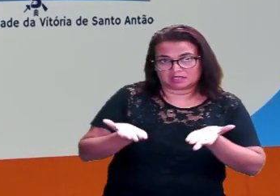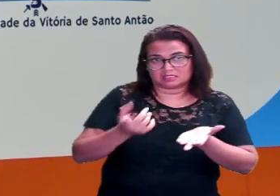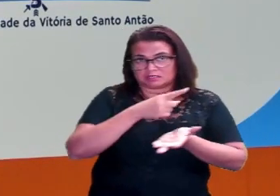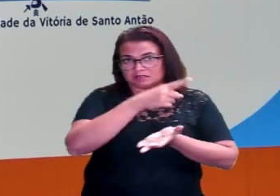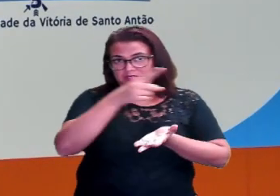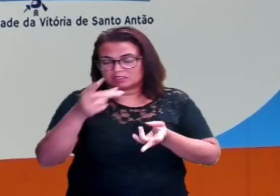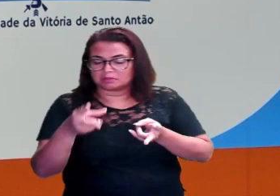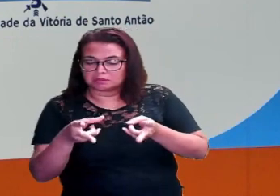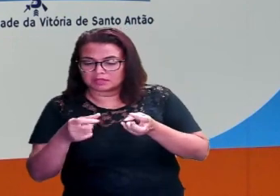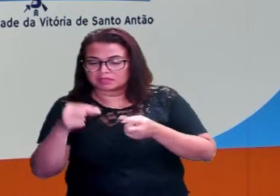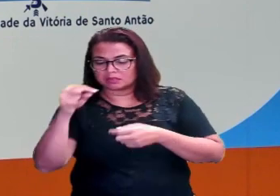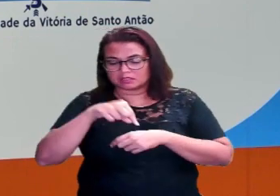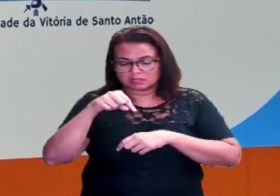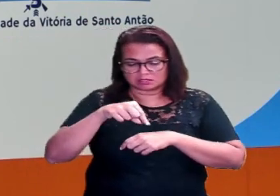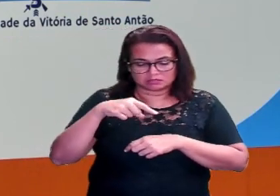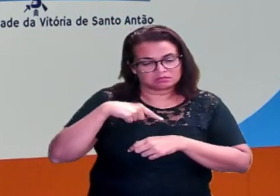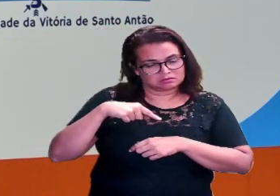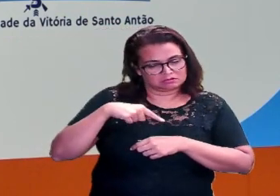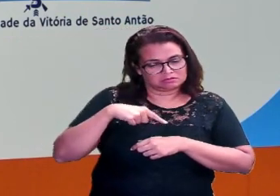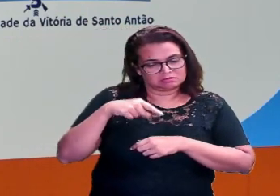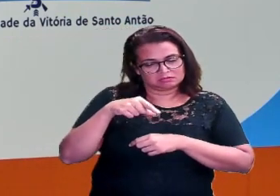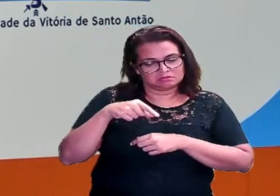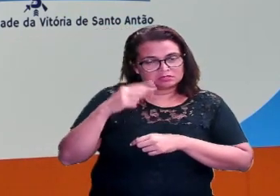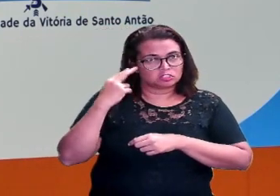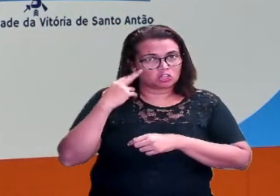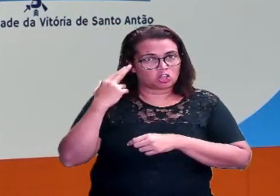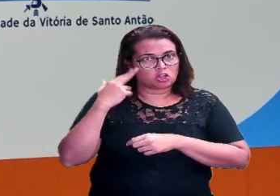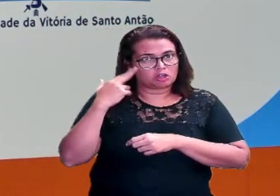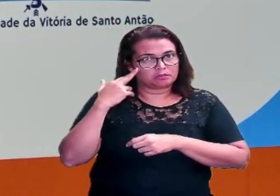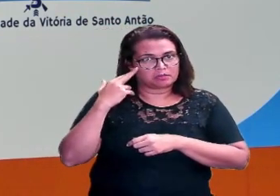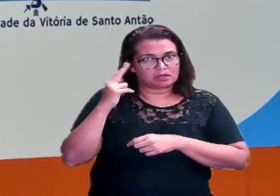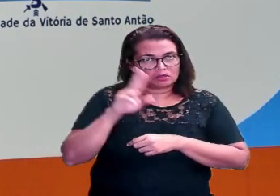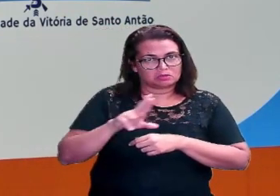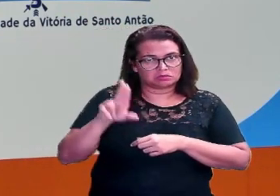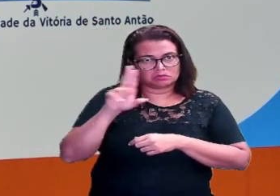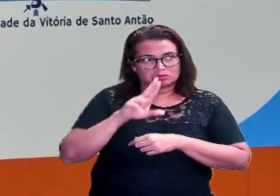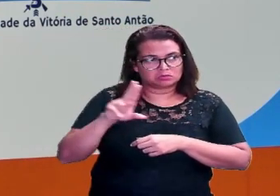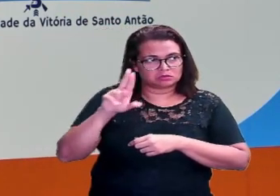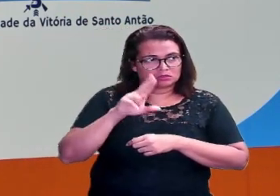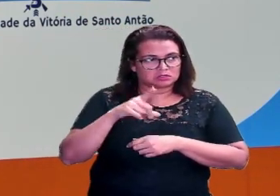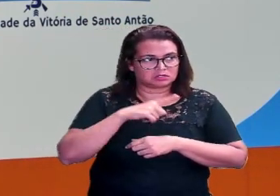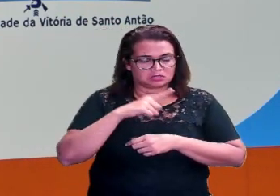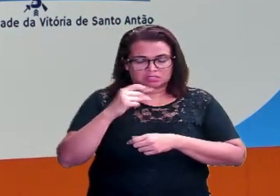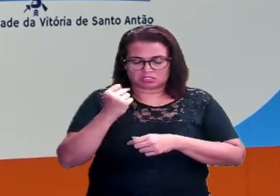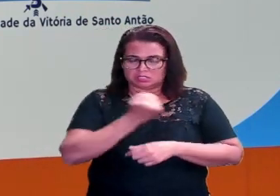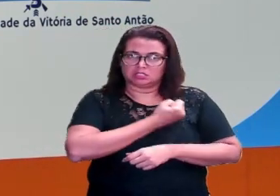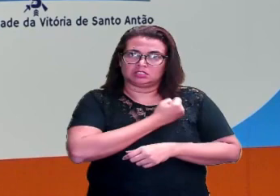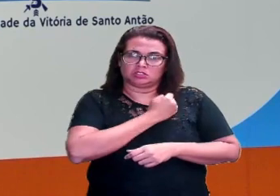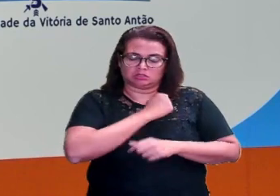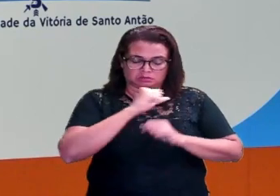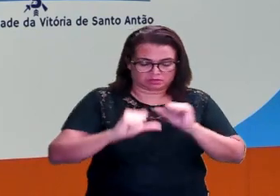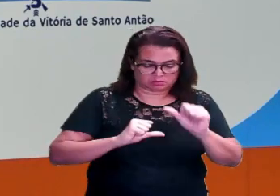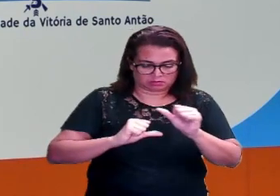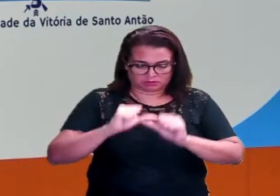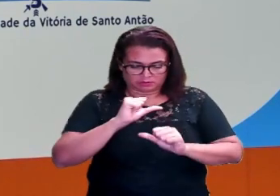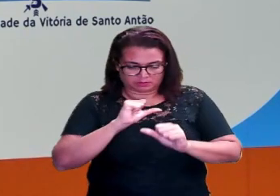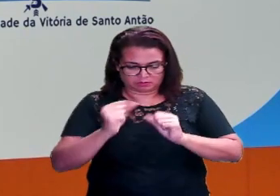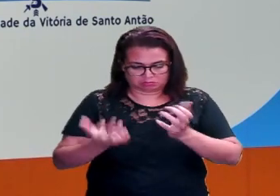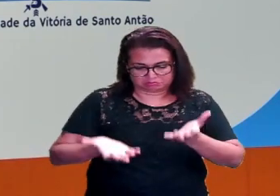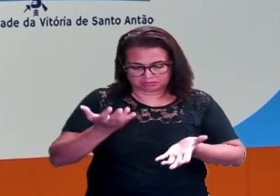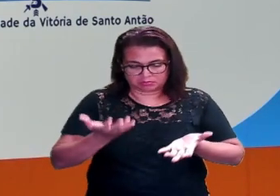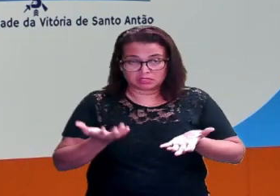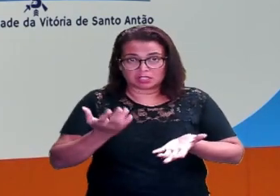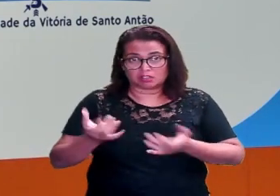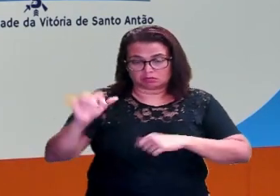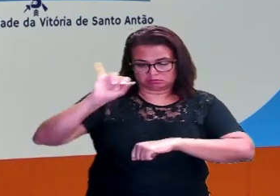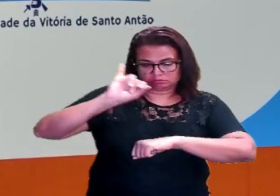podem perceber que ela está funcionando, ó. Aqui aparece uma numeração, eu estou balançando, aí está mudando a numeração, tá? Mas quando eu colocar na mesa,